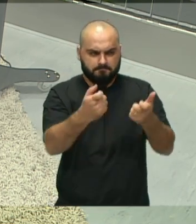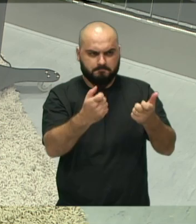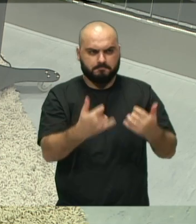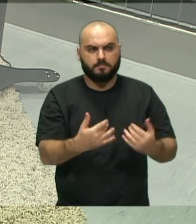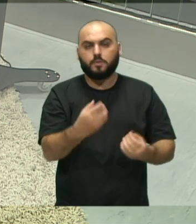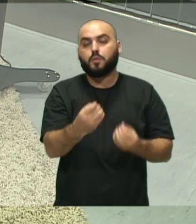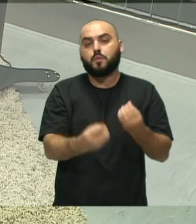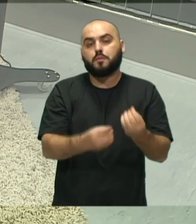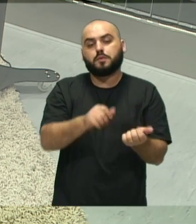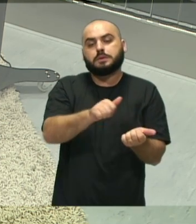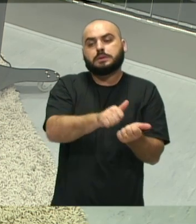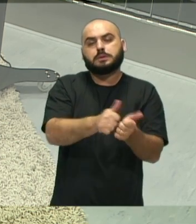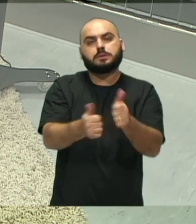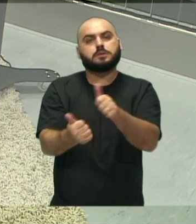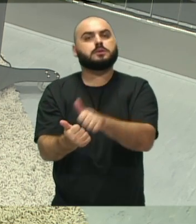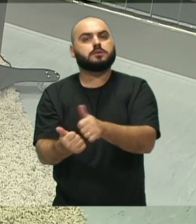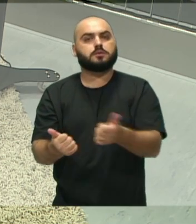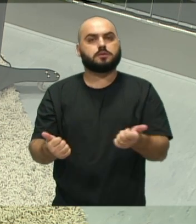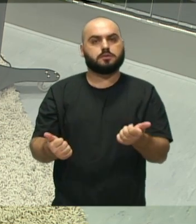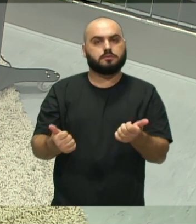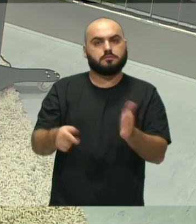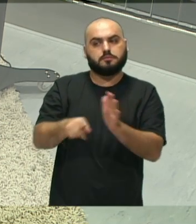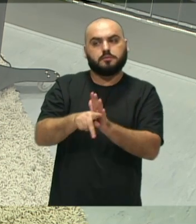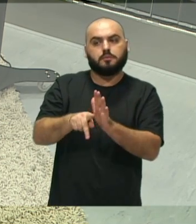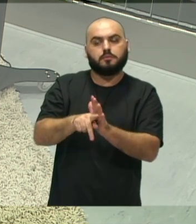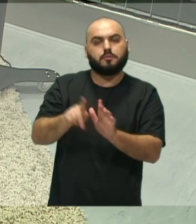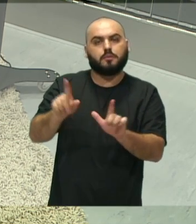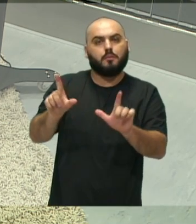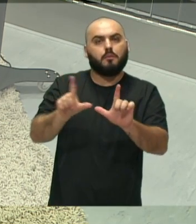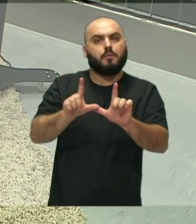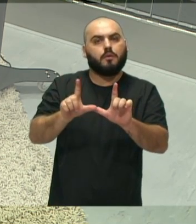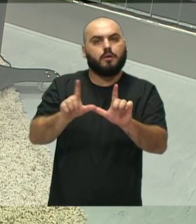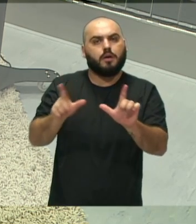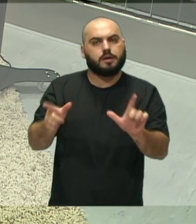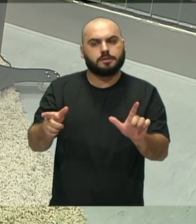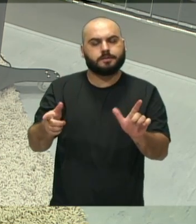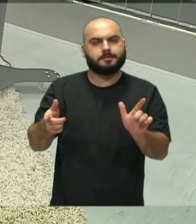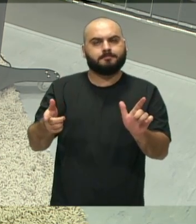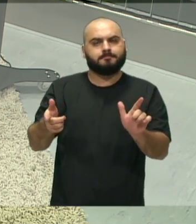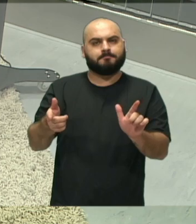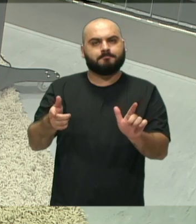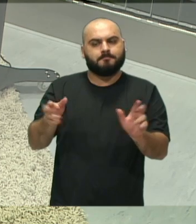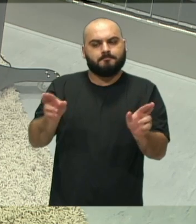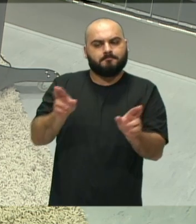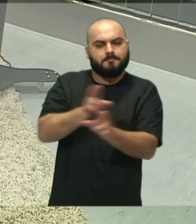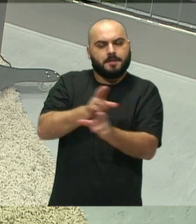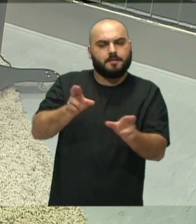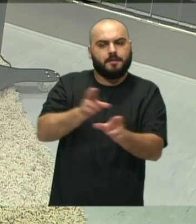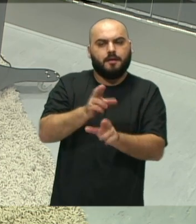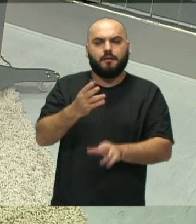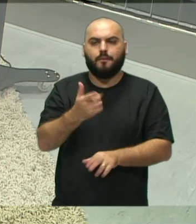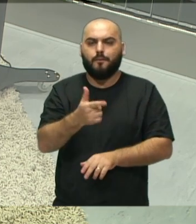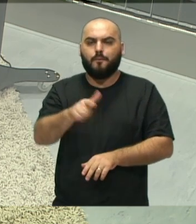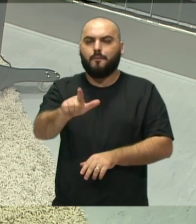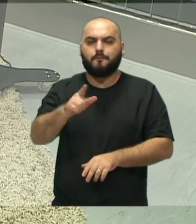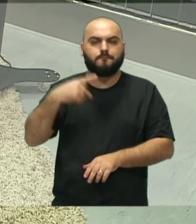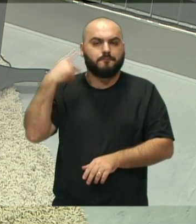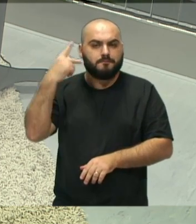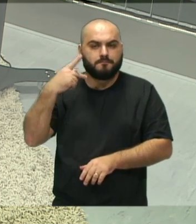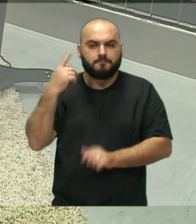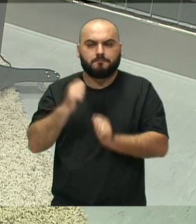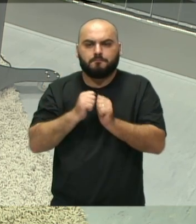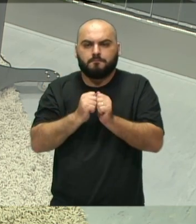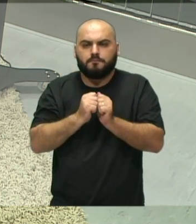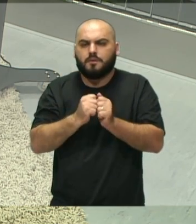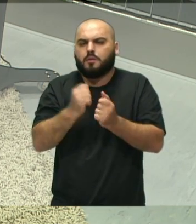de adaptação, conhecendo o processo legislativo, se relacionando com os demais pares? Como é